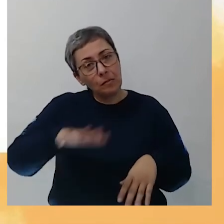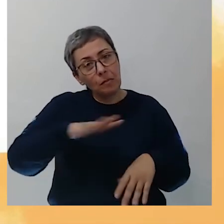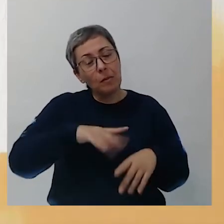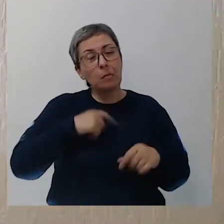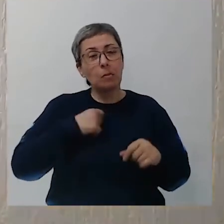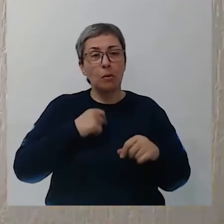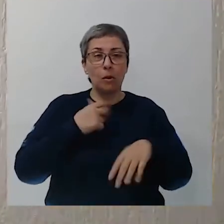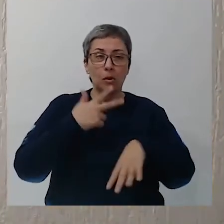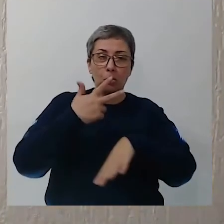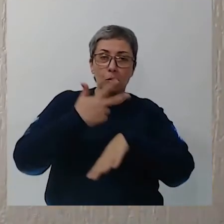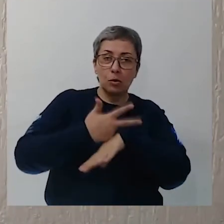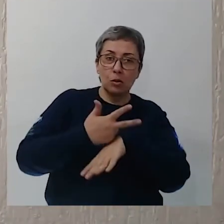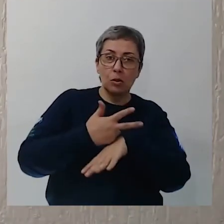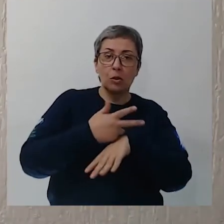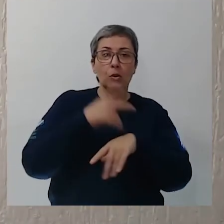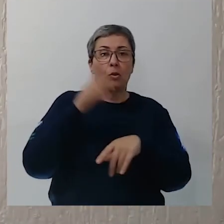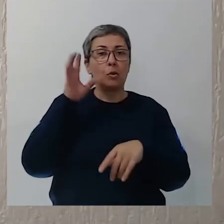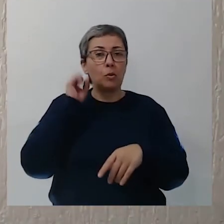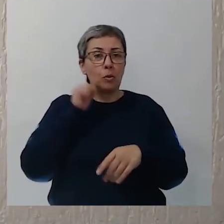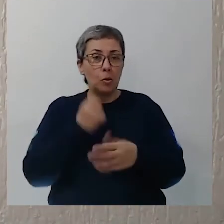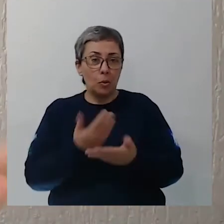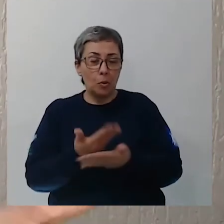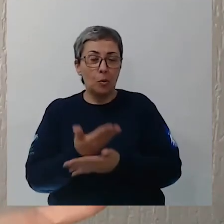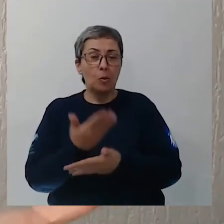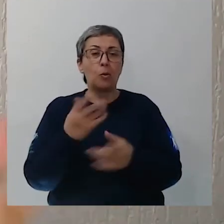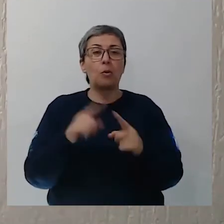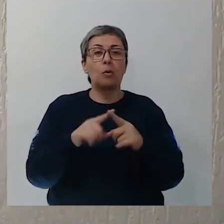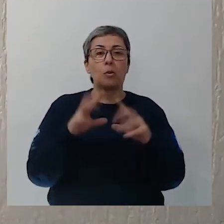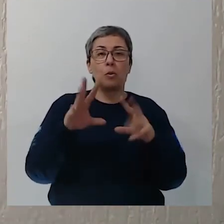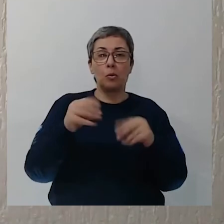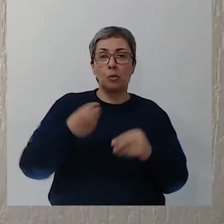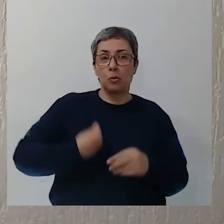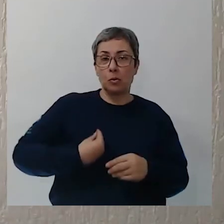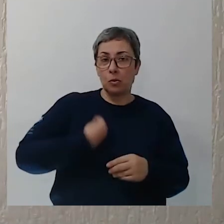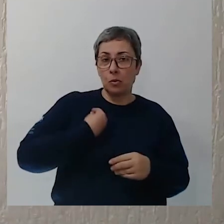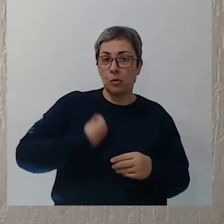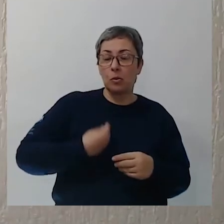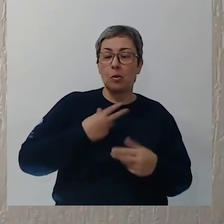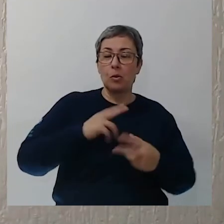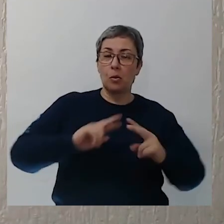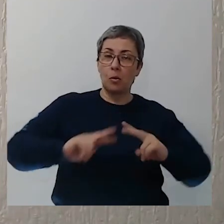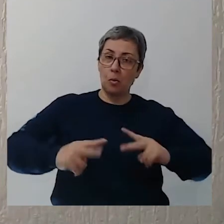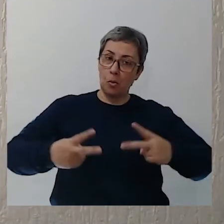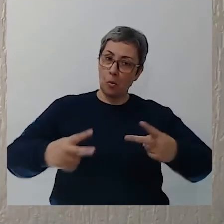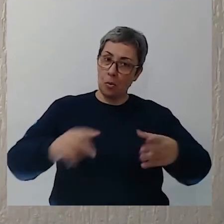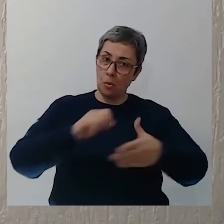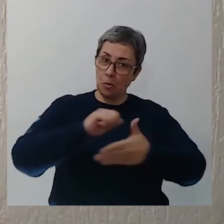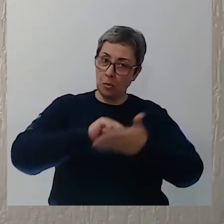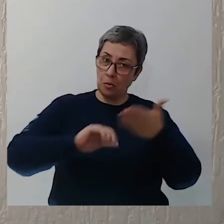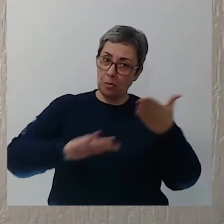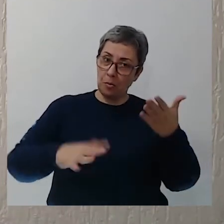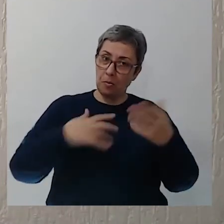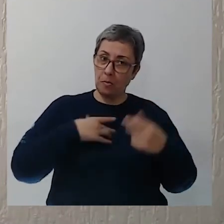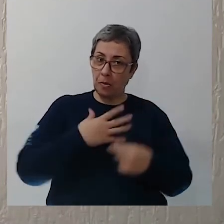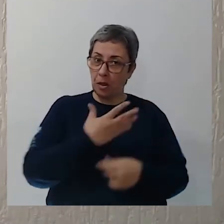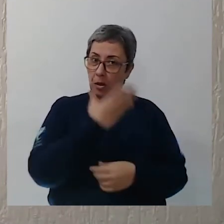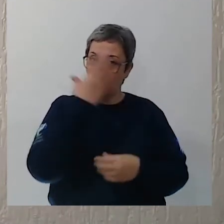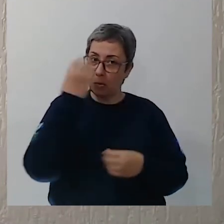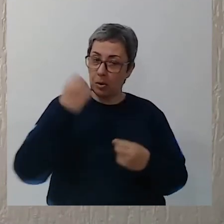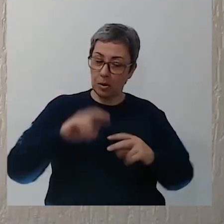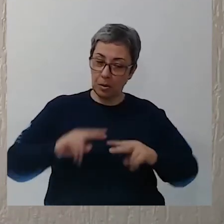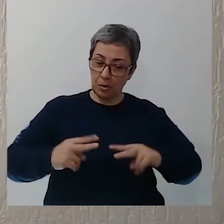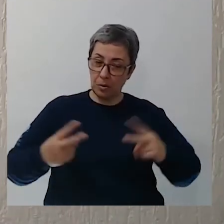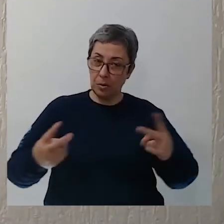verdade. Você também pode gravar um pequeno vídeo falando aí dessas vivências pra gente, compartilhando as atividades de vocês.